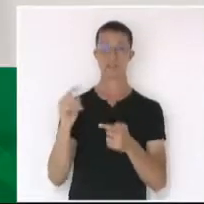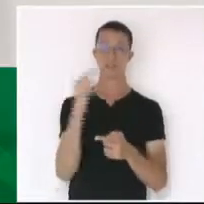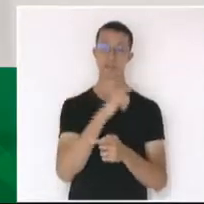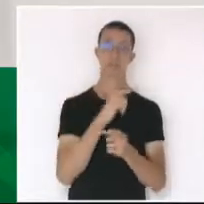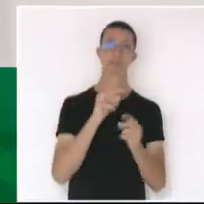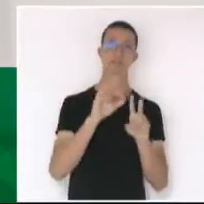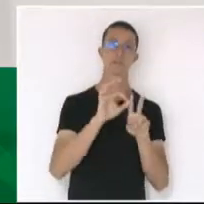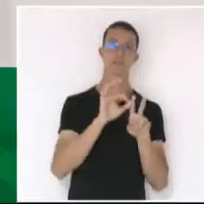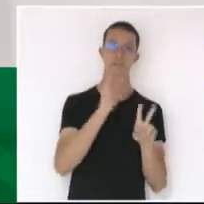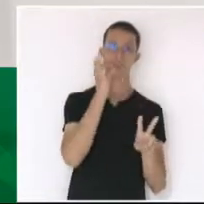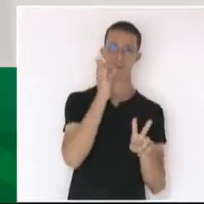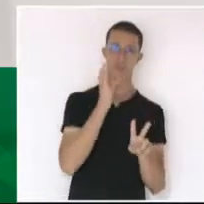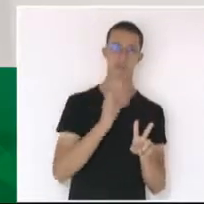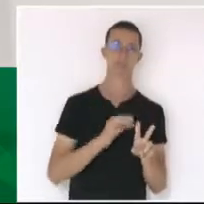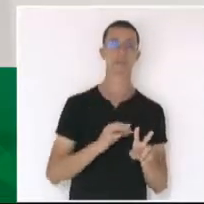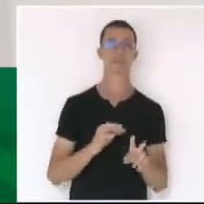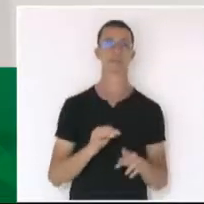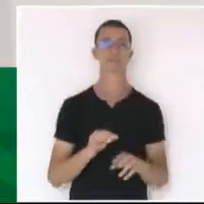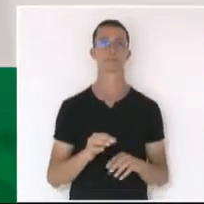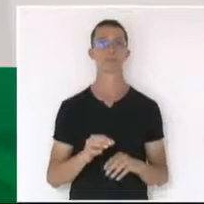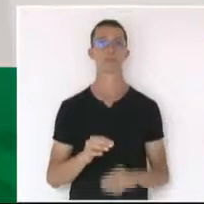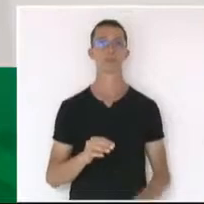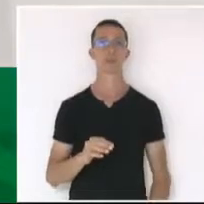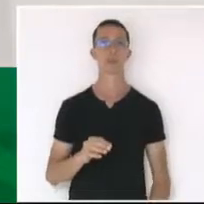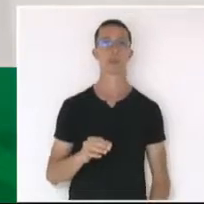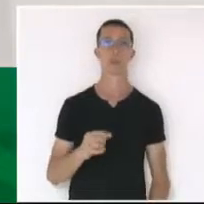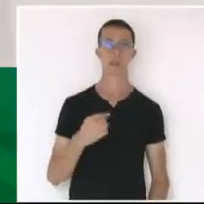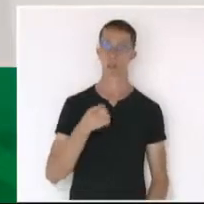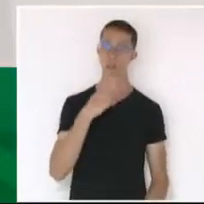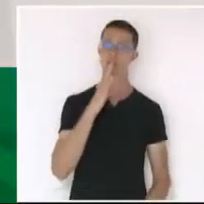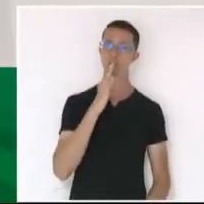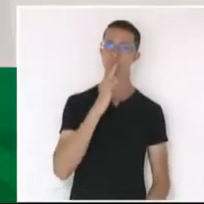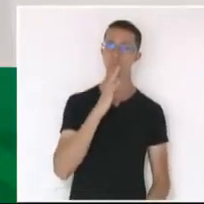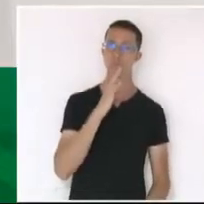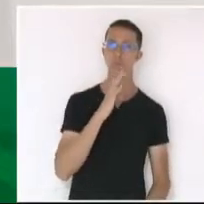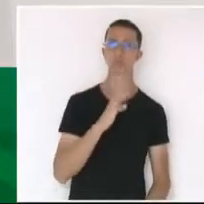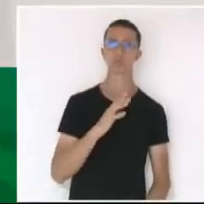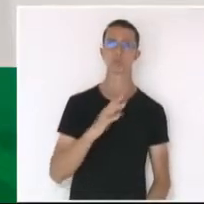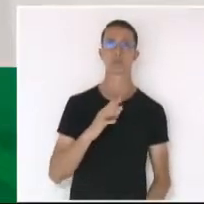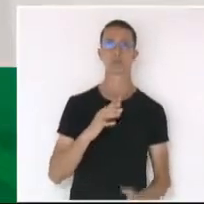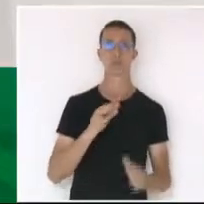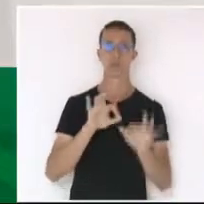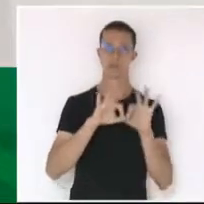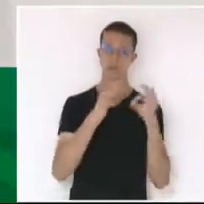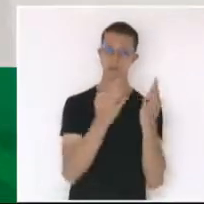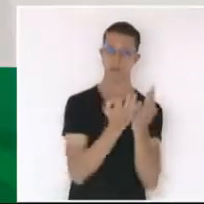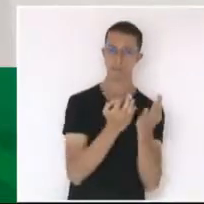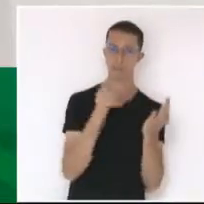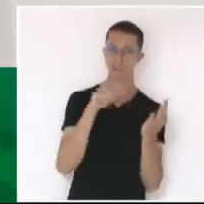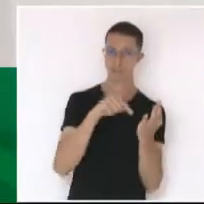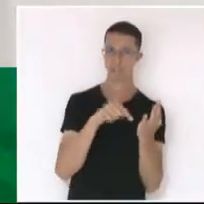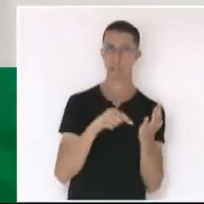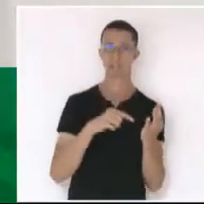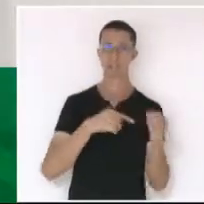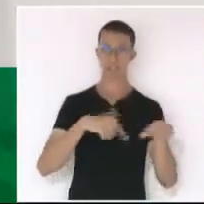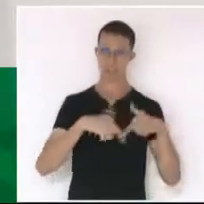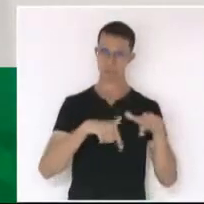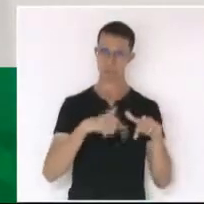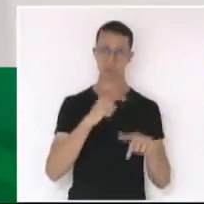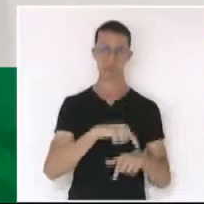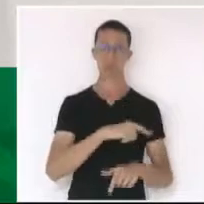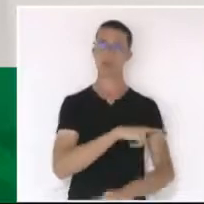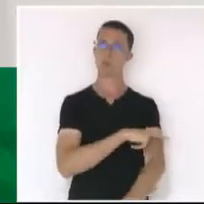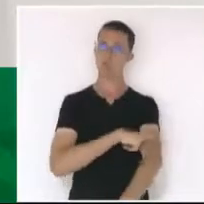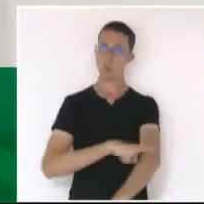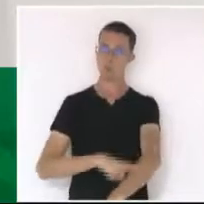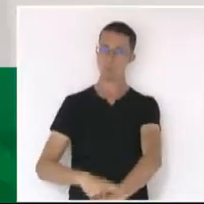Concorde Tu conhece a Sadia conheci muito como conheço hoje a família Brandalise são pessoas idôneas pessoas